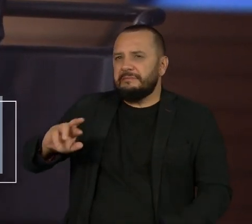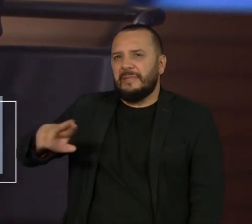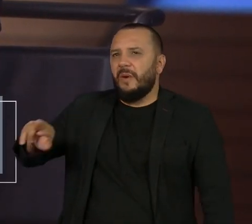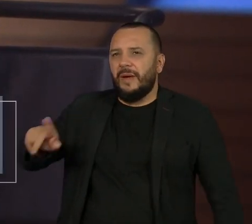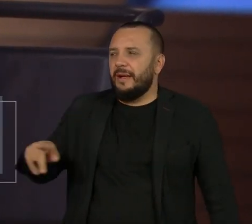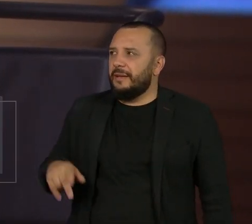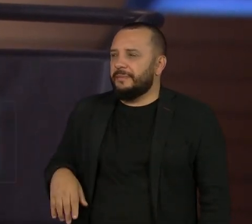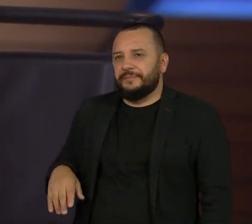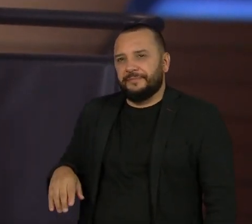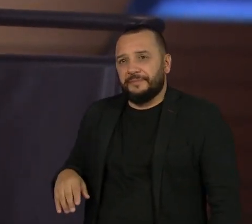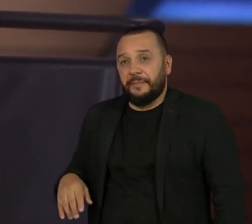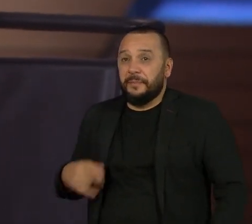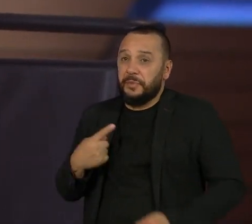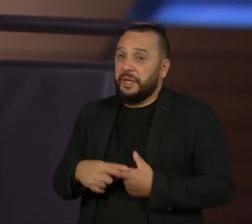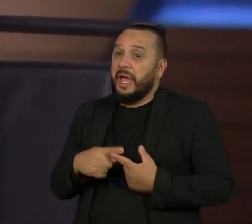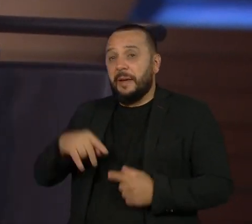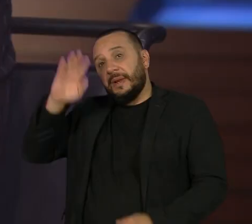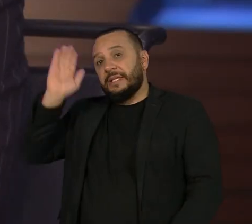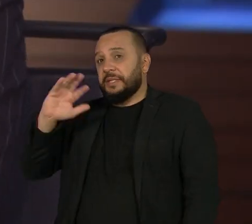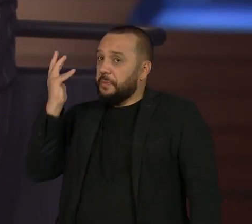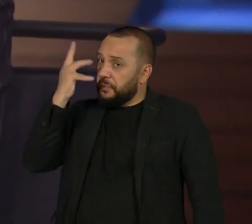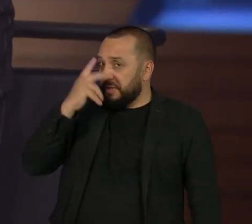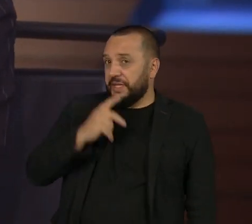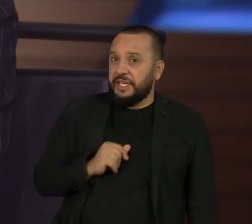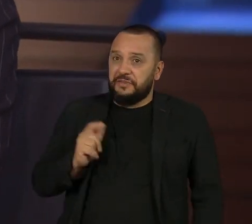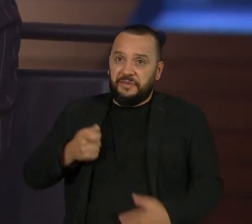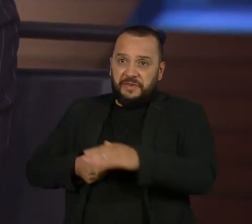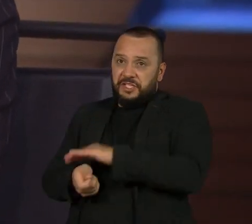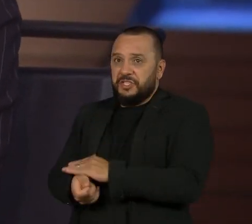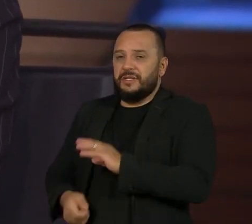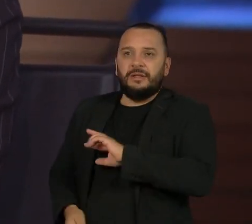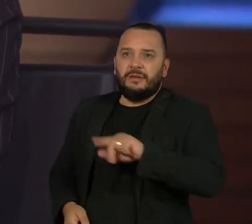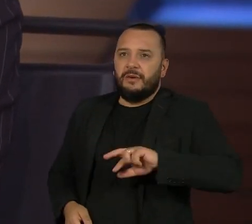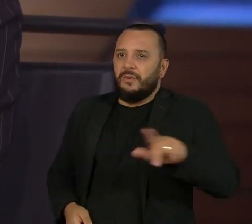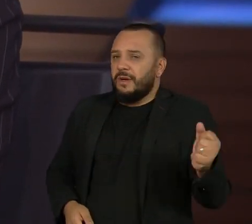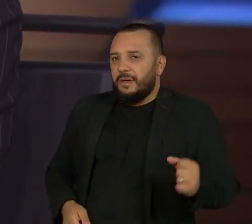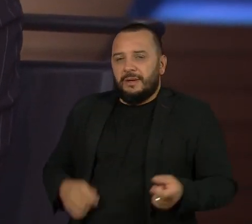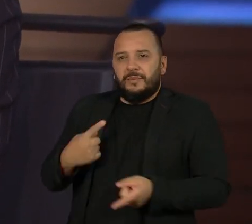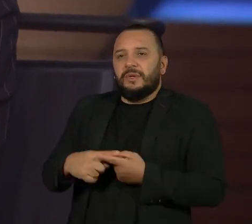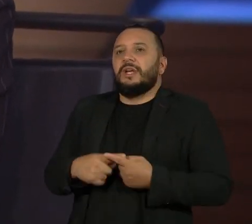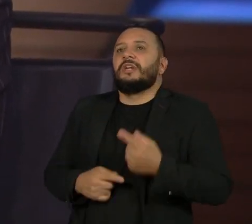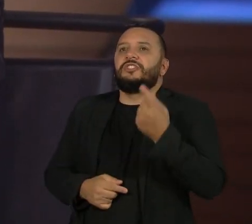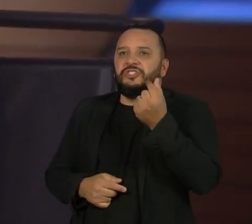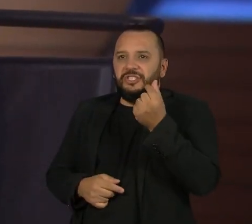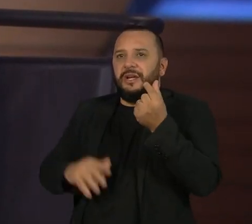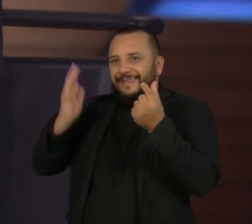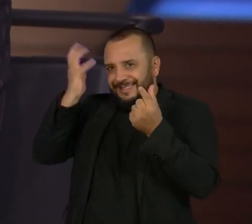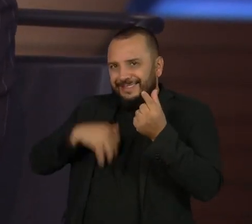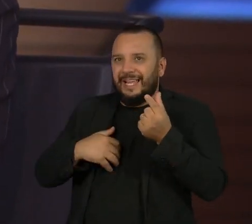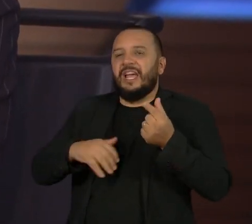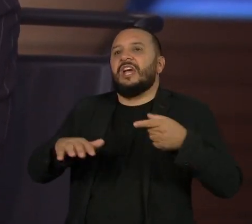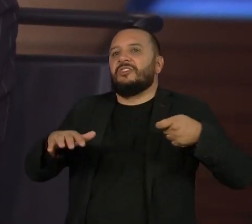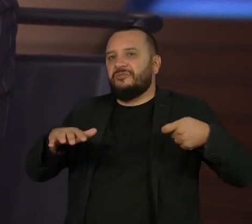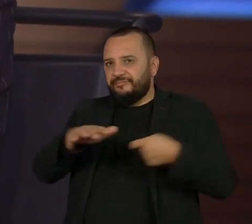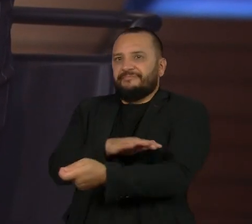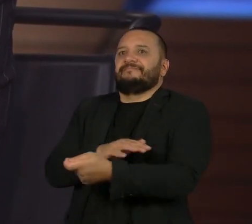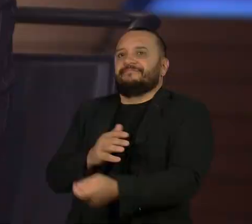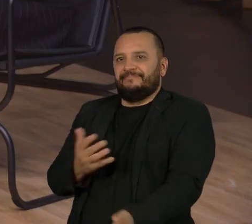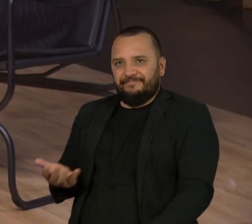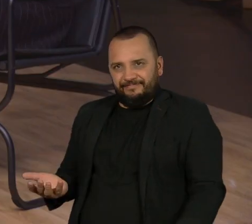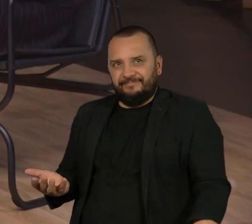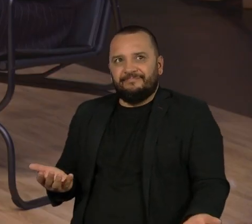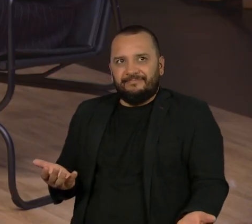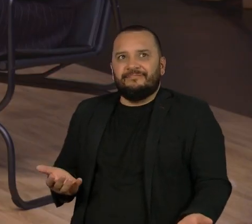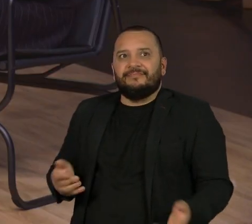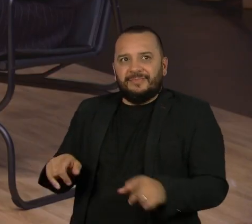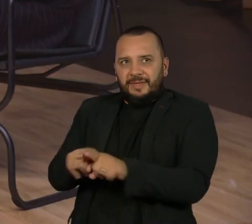pelas cores dos nossos olhos, né? A minha avó dizia que dinheiro não aceita desaforo. Eu acho que vale para a questão climática também e para a